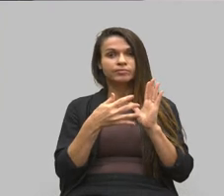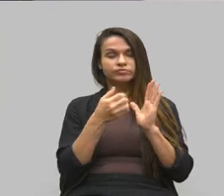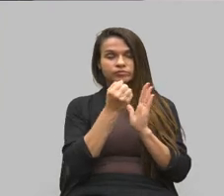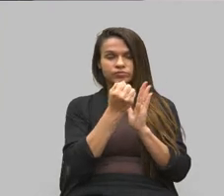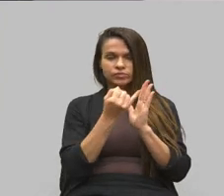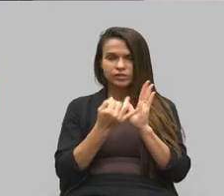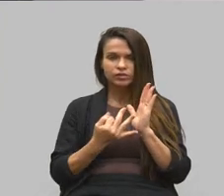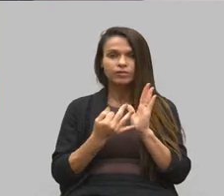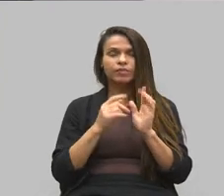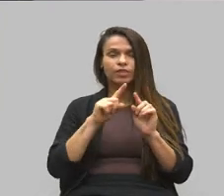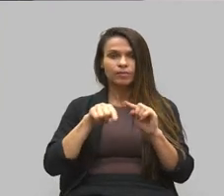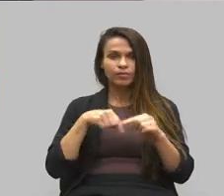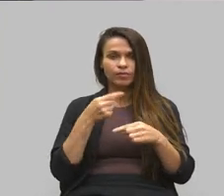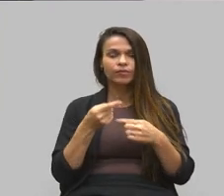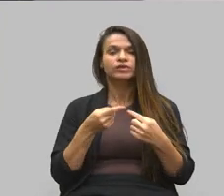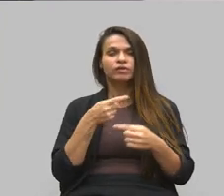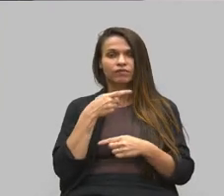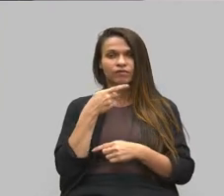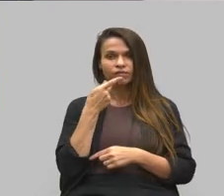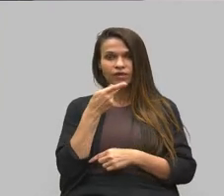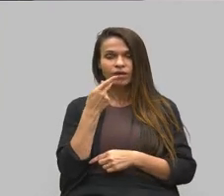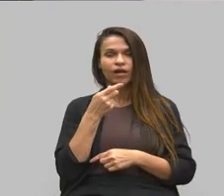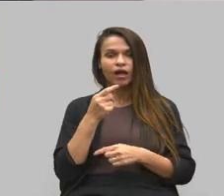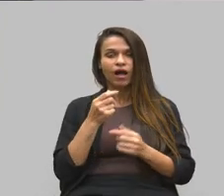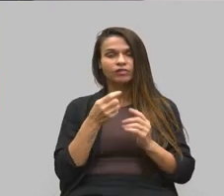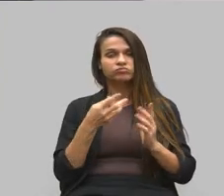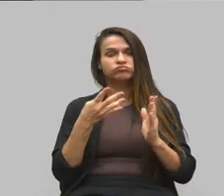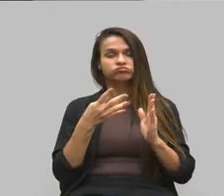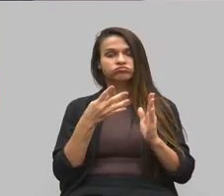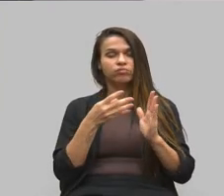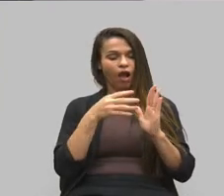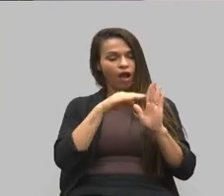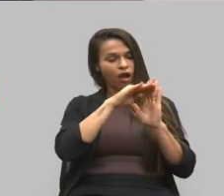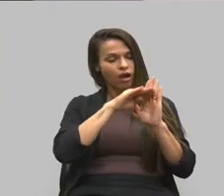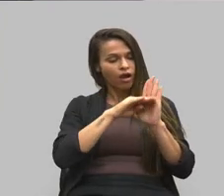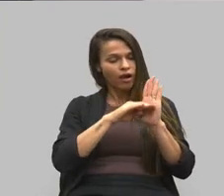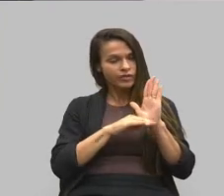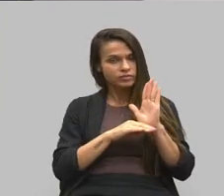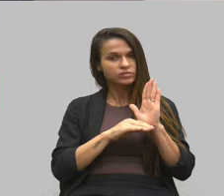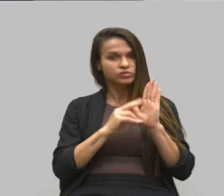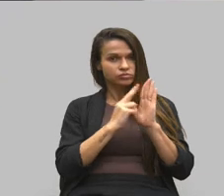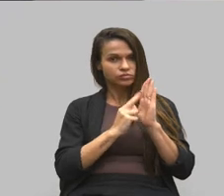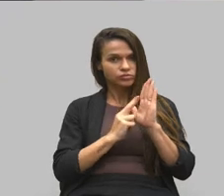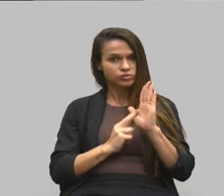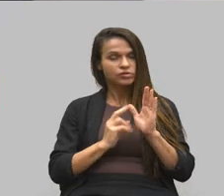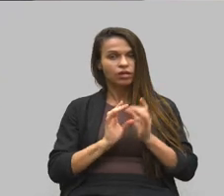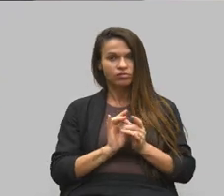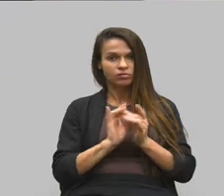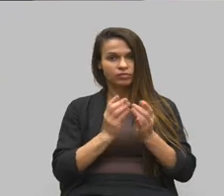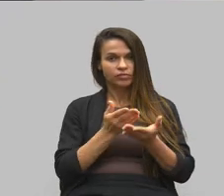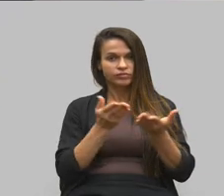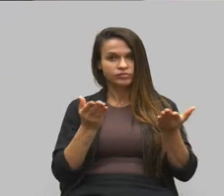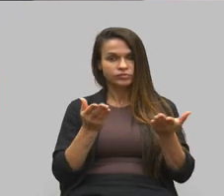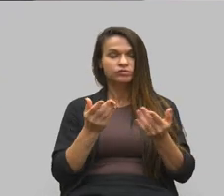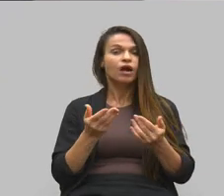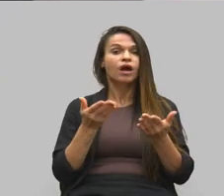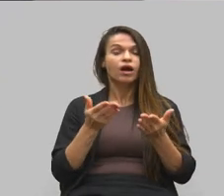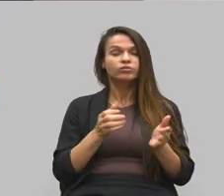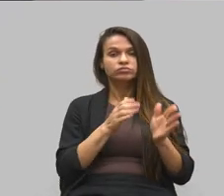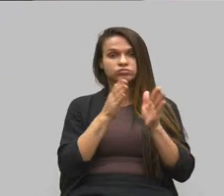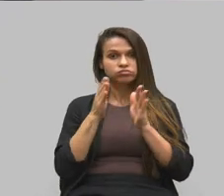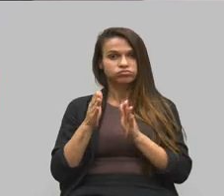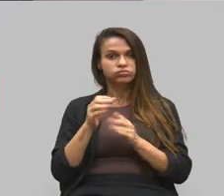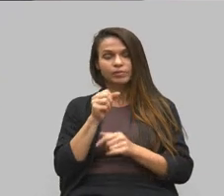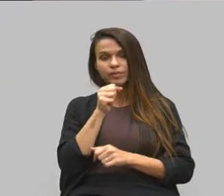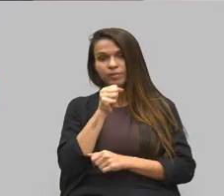falar por gentileza a lista já estará disponibilizada para vocês eu passo então inicialmente a palavra para Telma